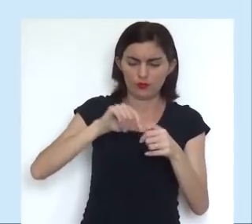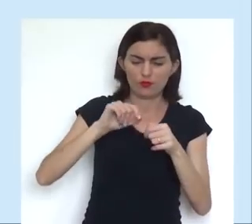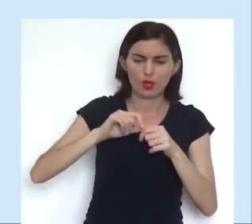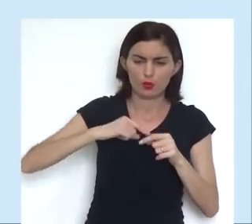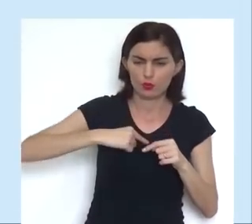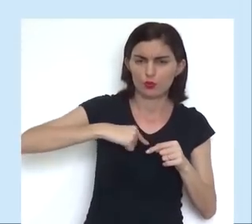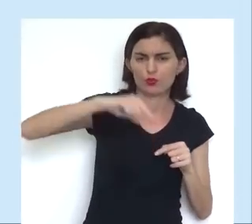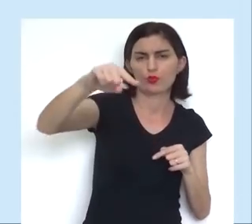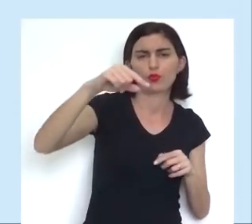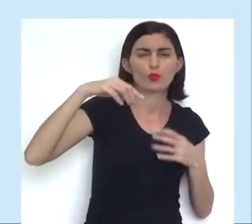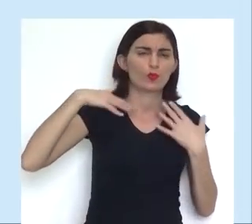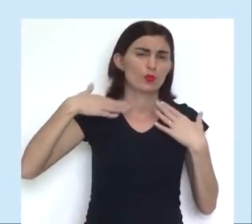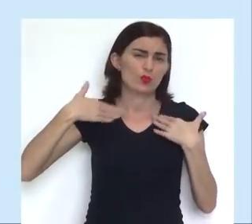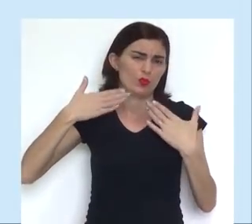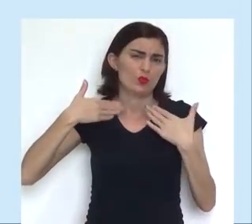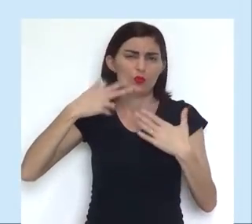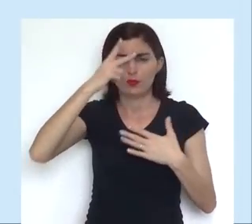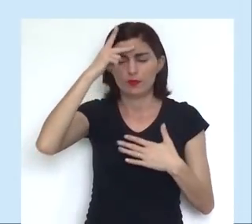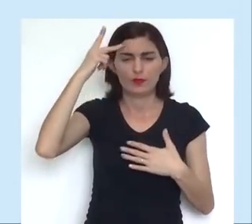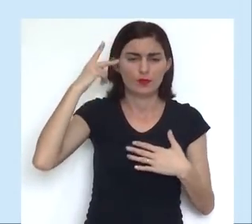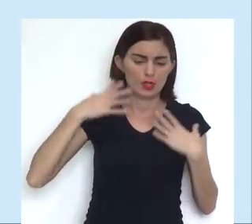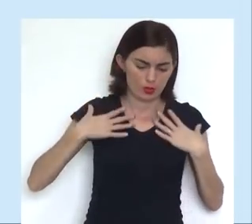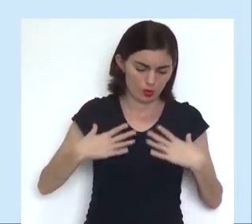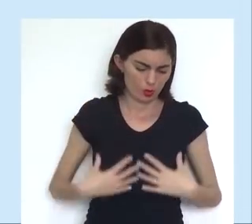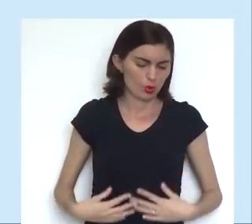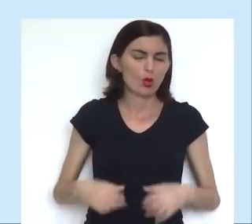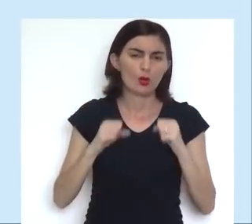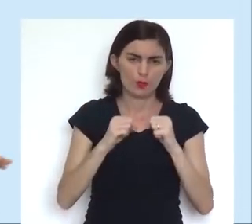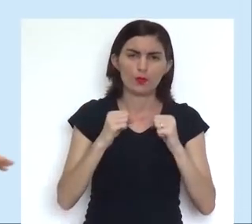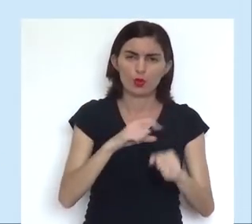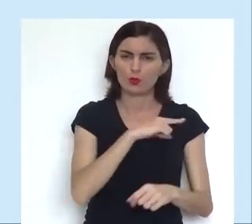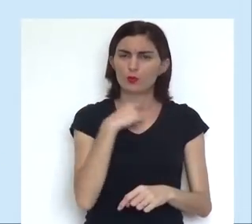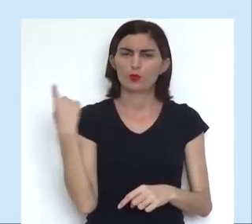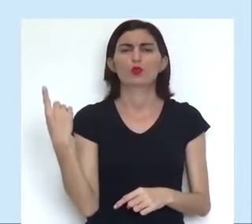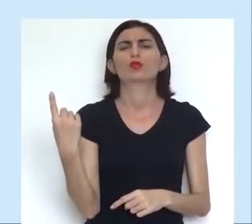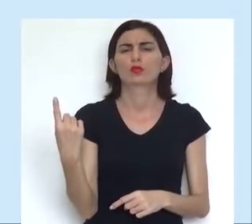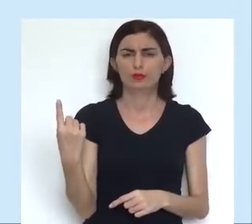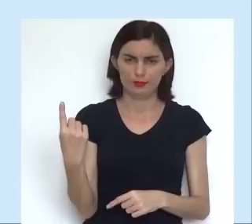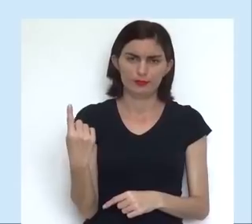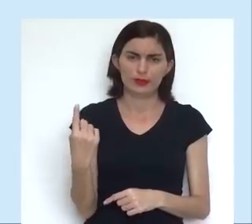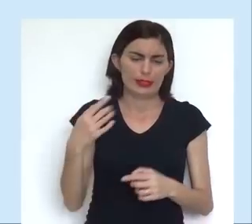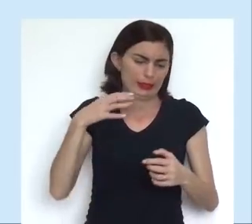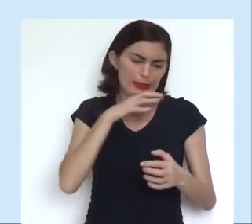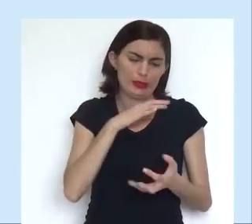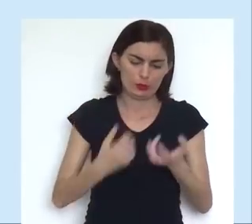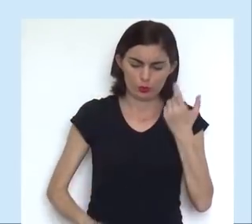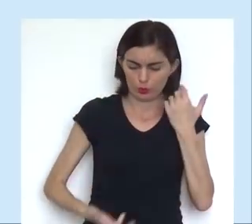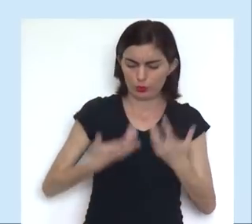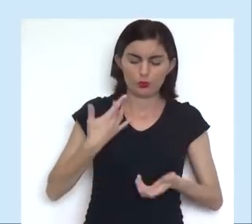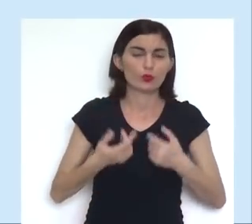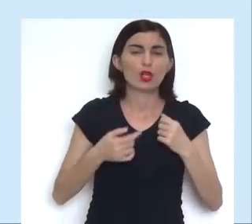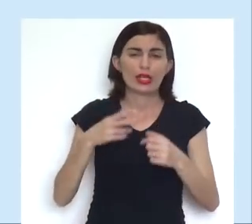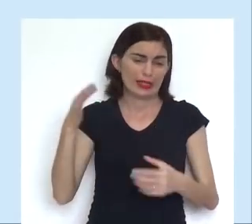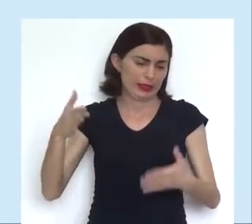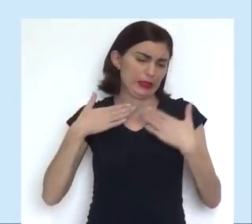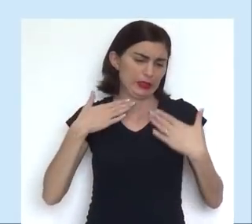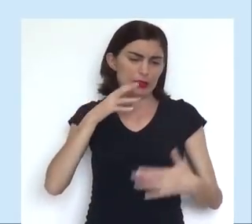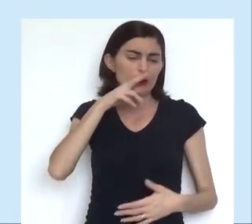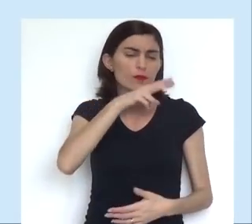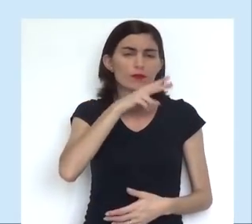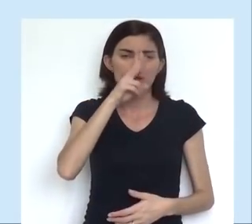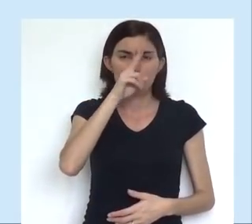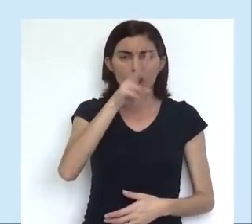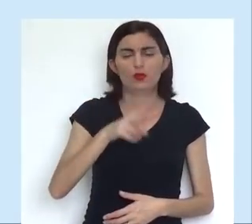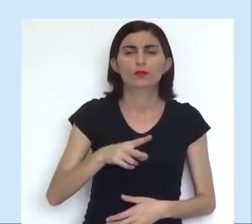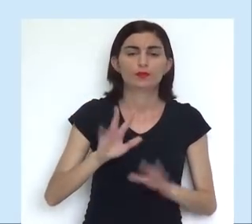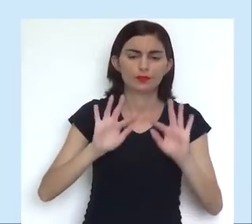nesse deslocamento é muito grande e uma pessoa com um traje normal ela poderia até morrer queimada por conta do calor,